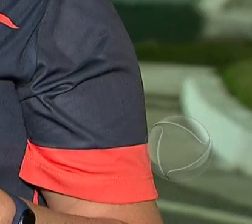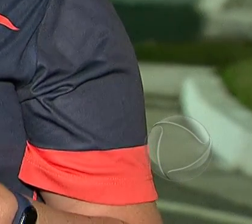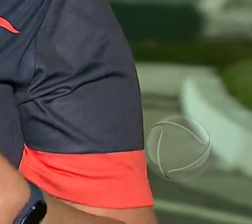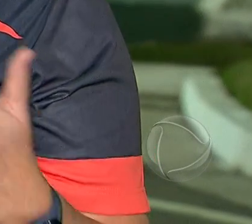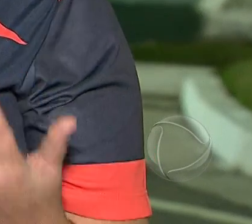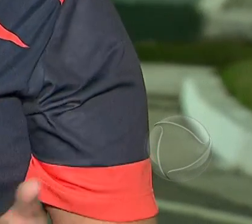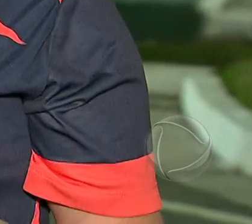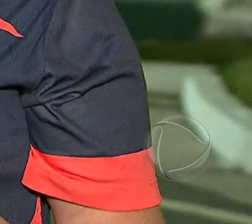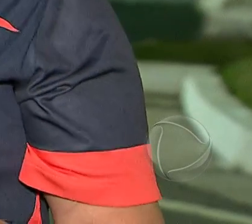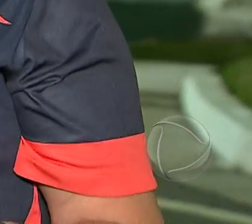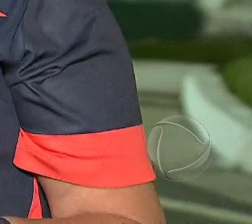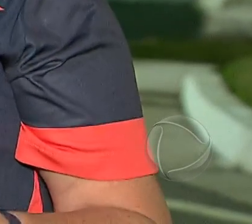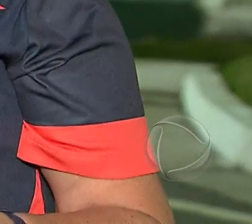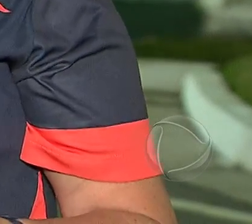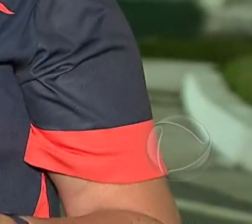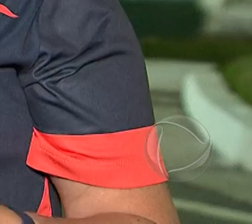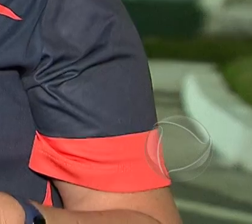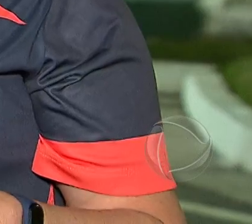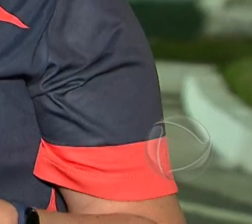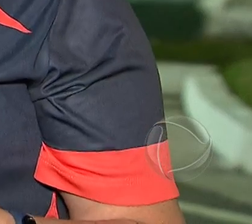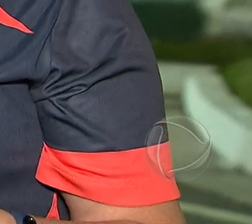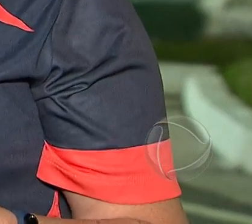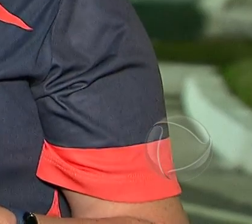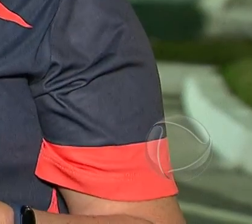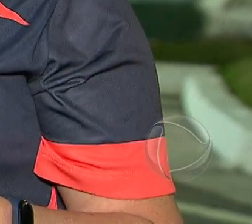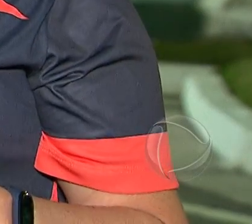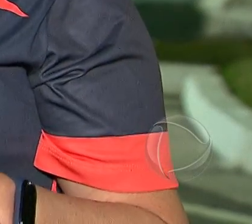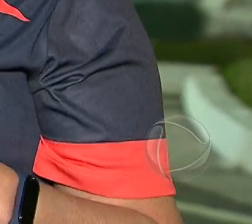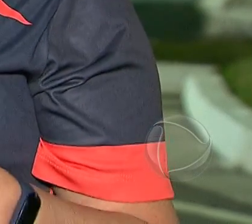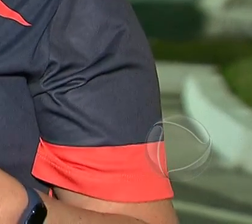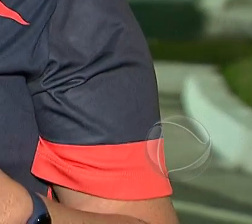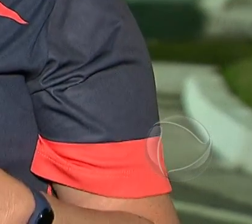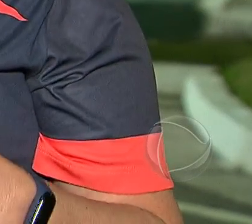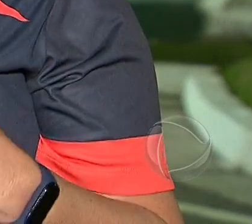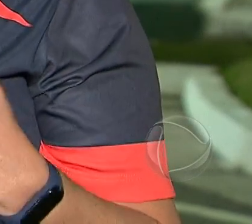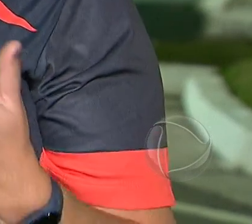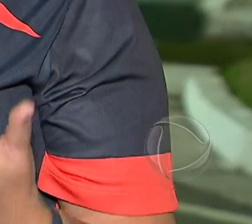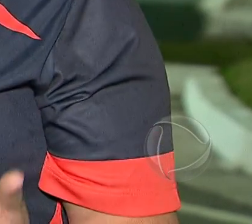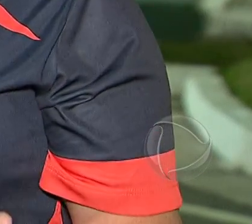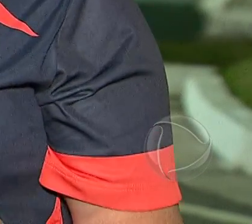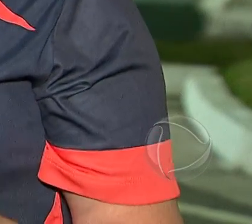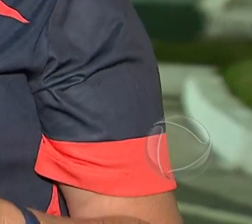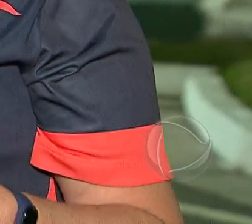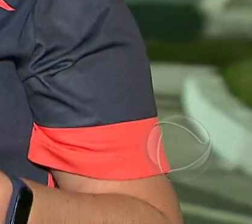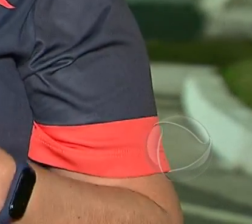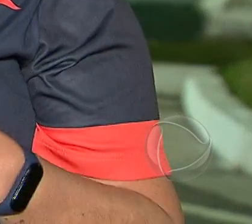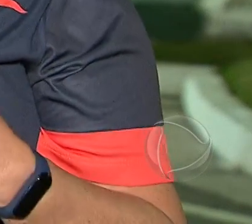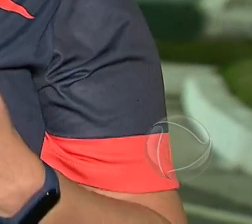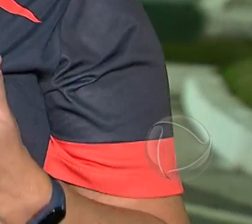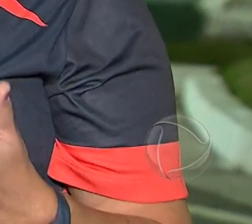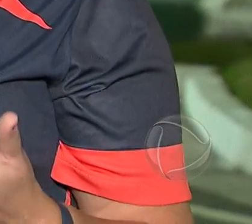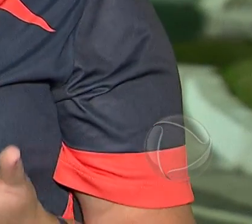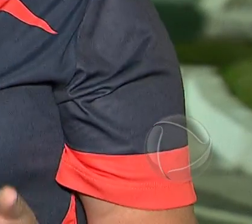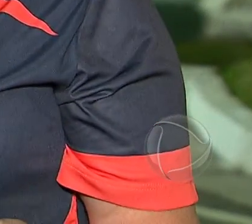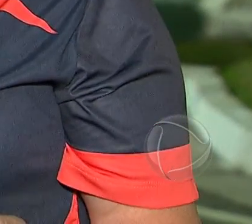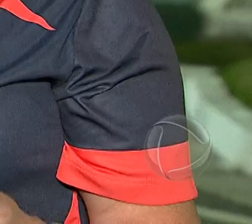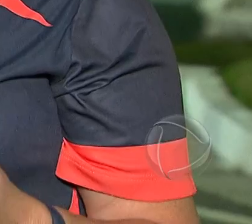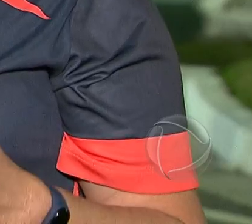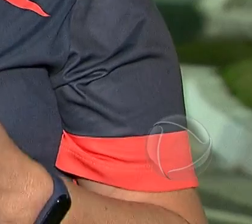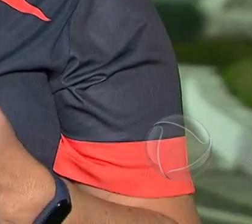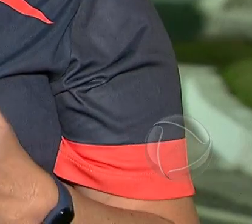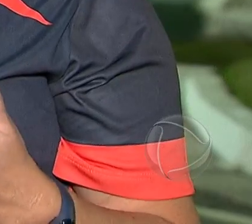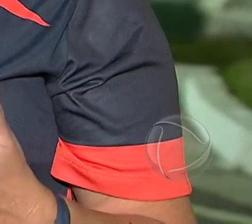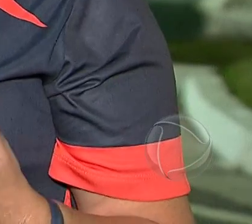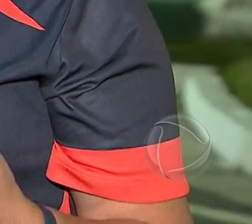de atividades, de programa que vai ter durante essa semana. E a gente tem contação de história, tem atividade de